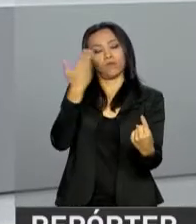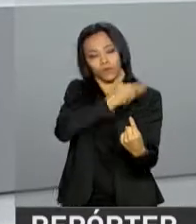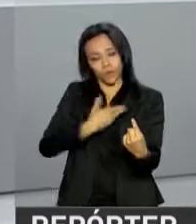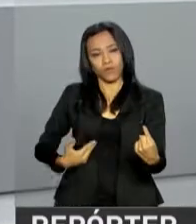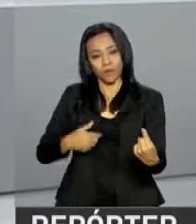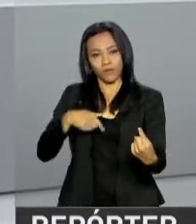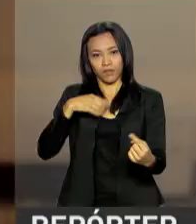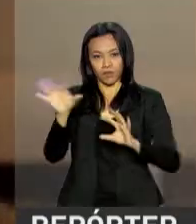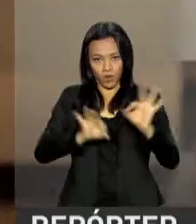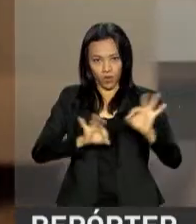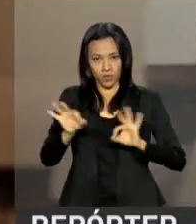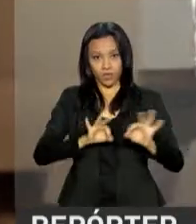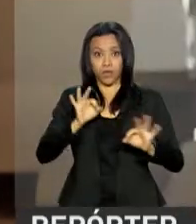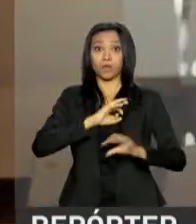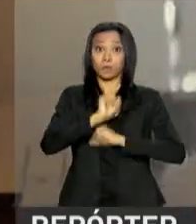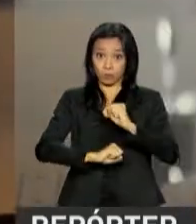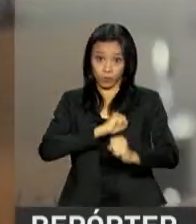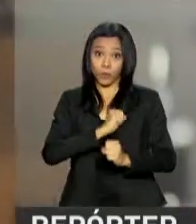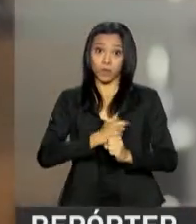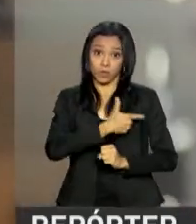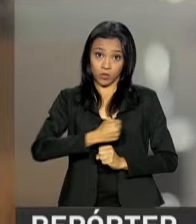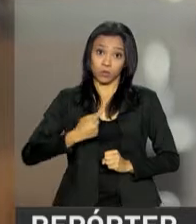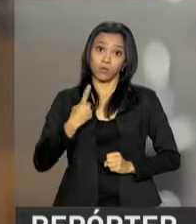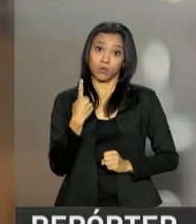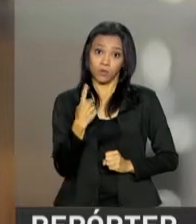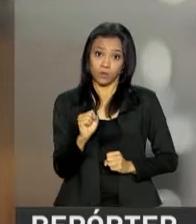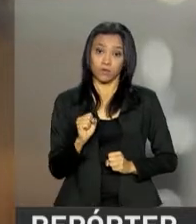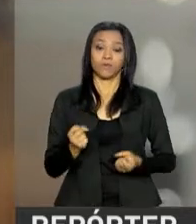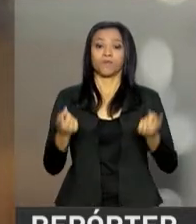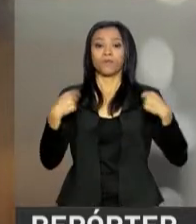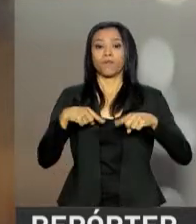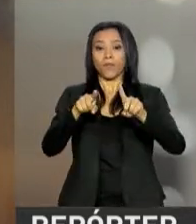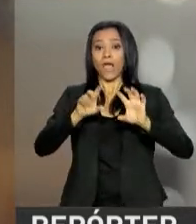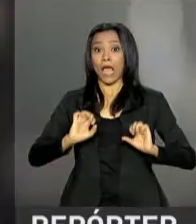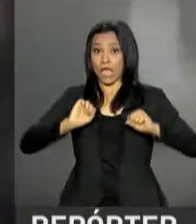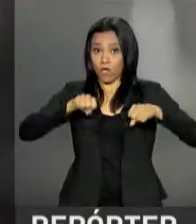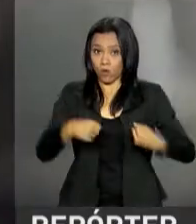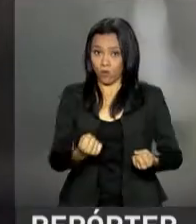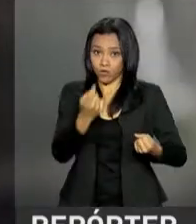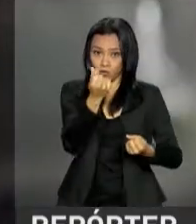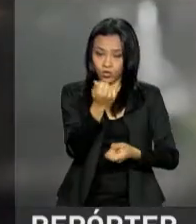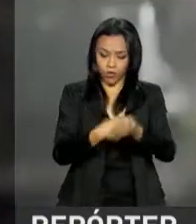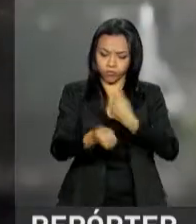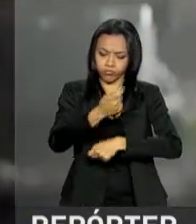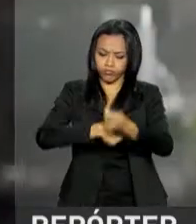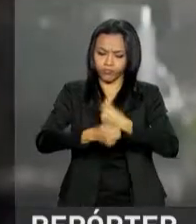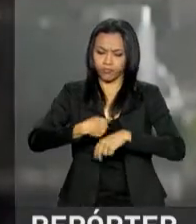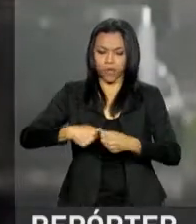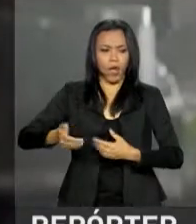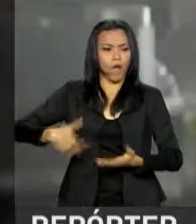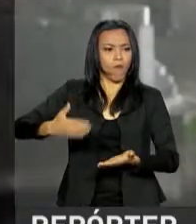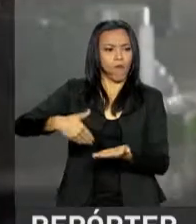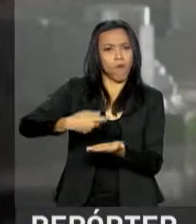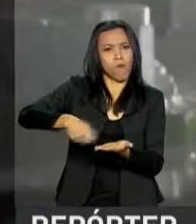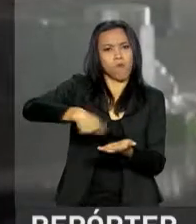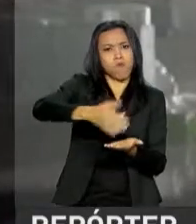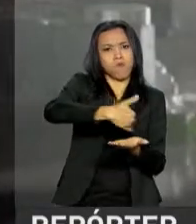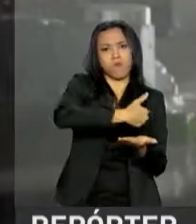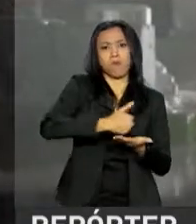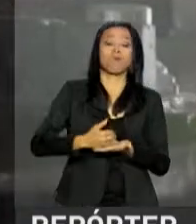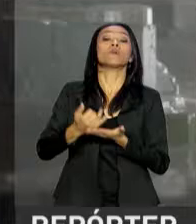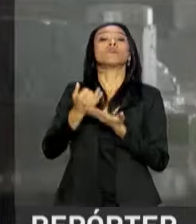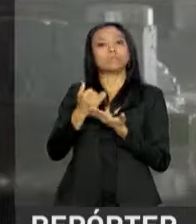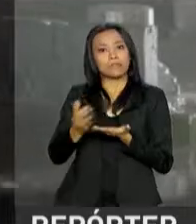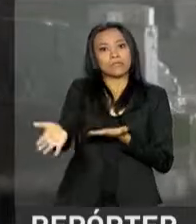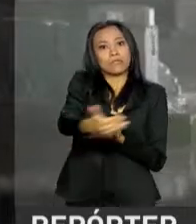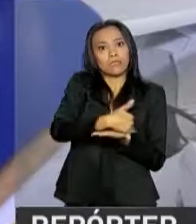ano. A recuperação da atividade econômica já vem refletindo na arrecadação de impostos,